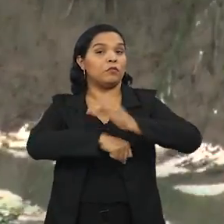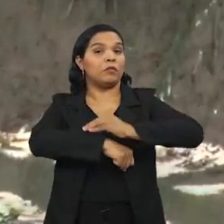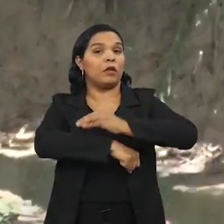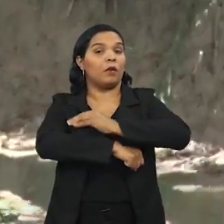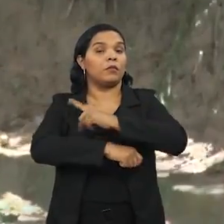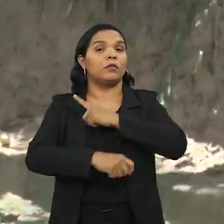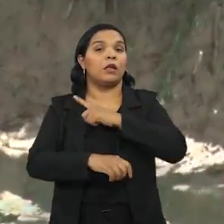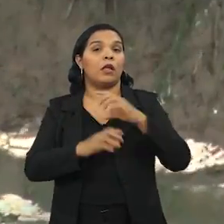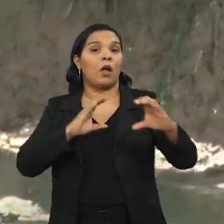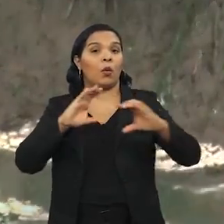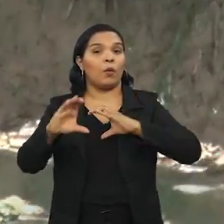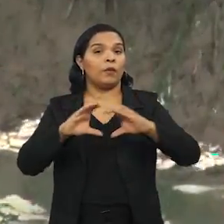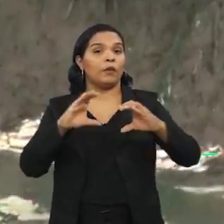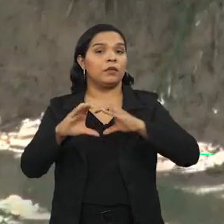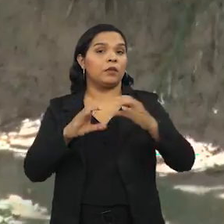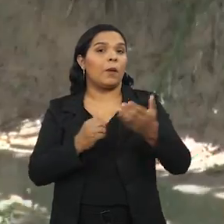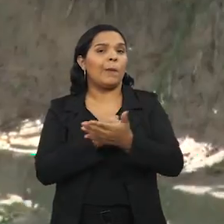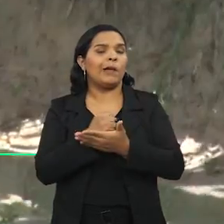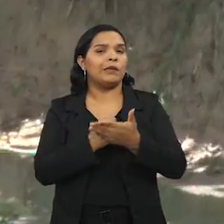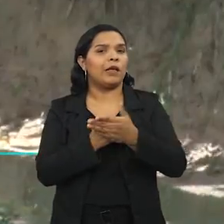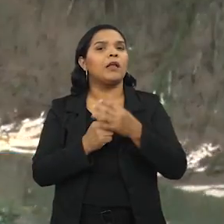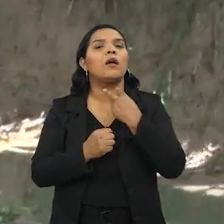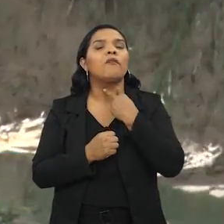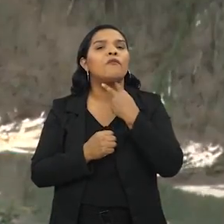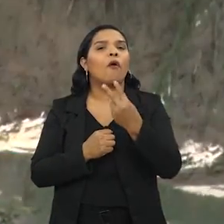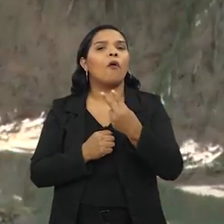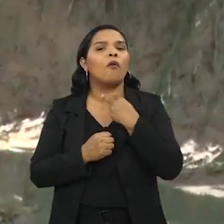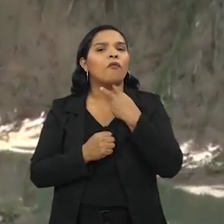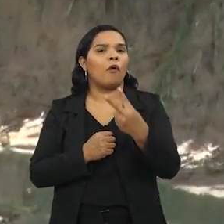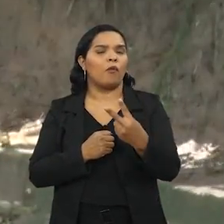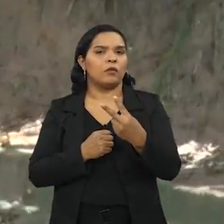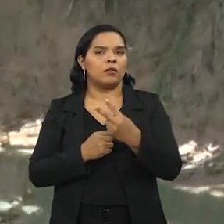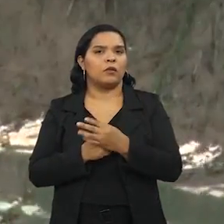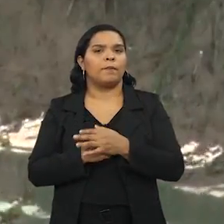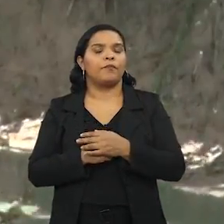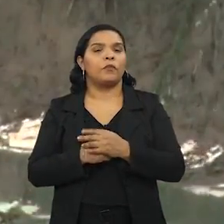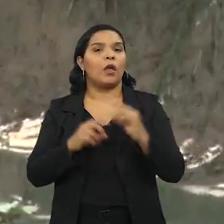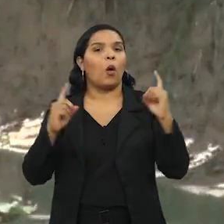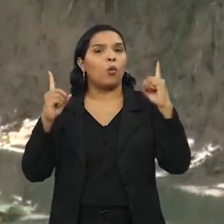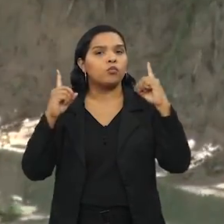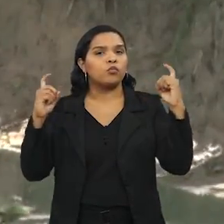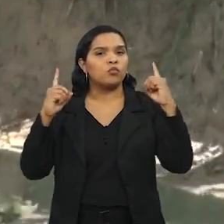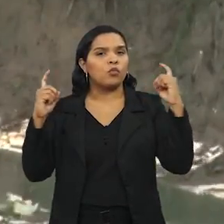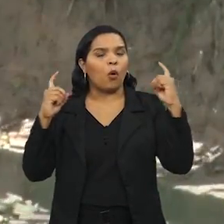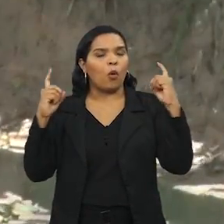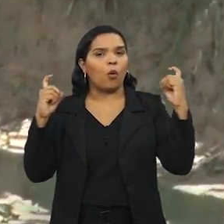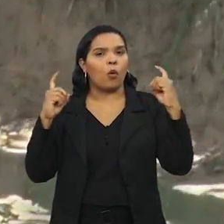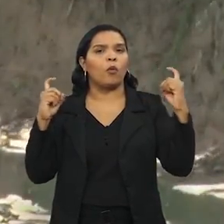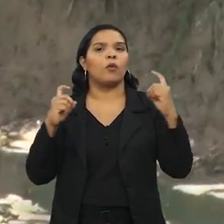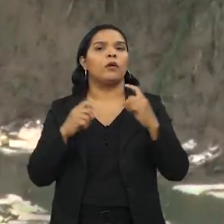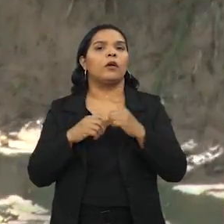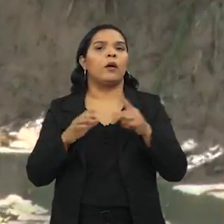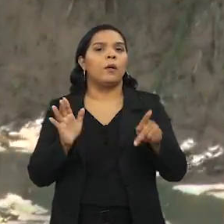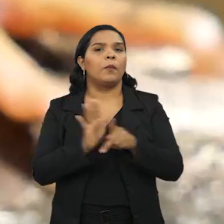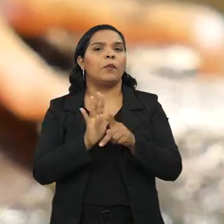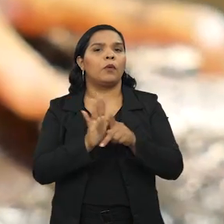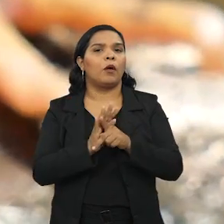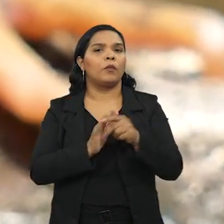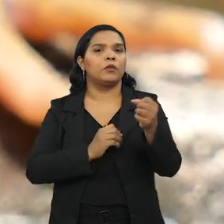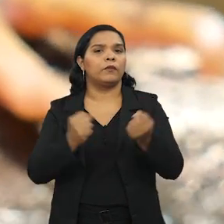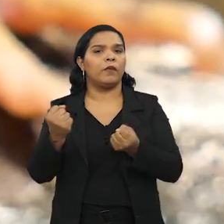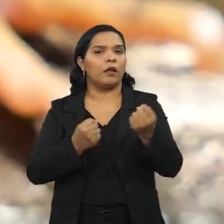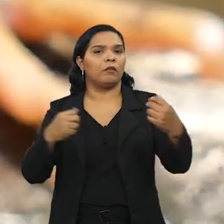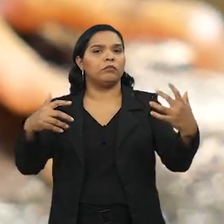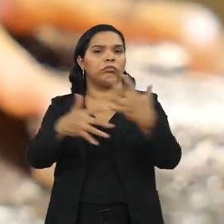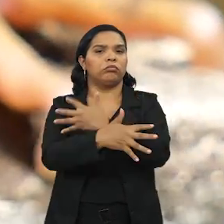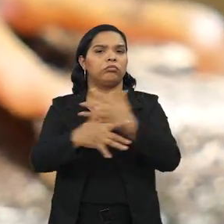comunicação baseada na vocalização, o som que é desencadeado pela passagem de veículos, ele